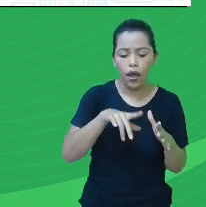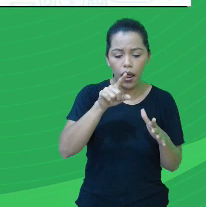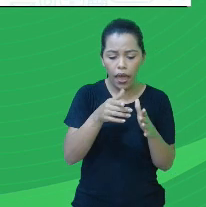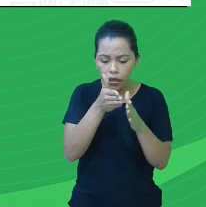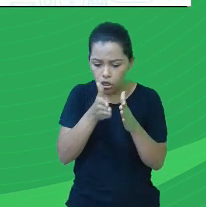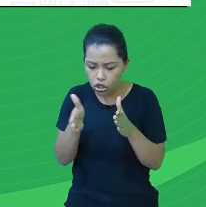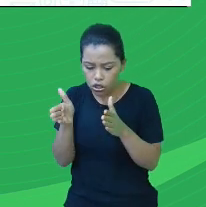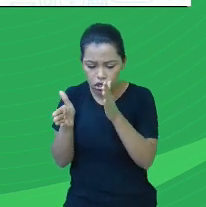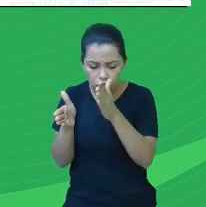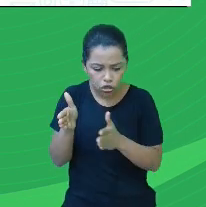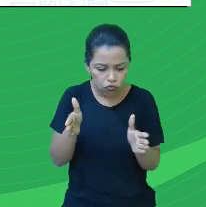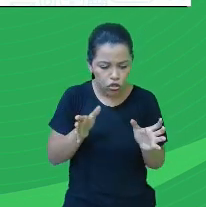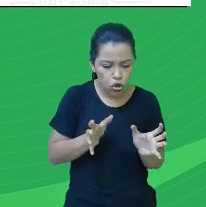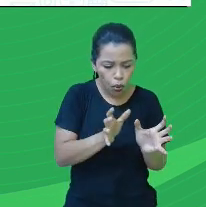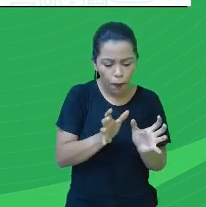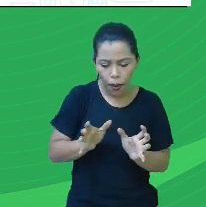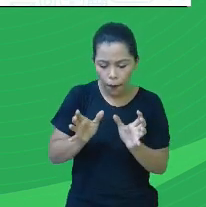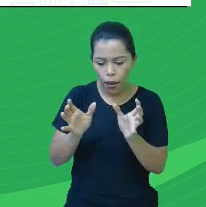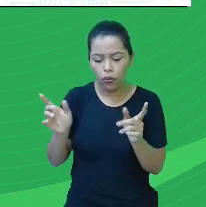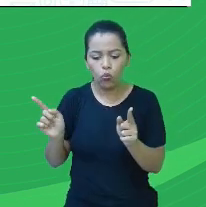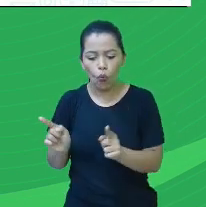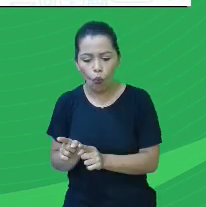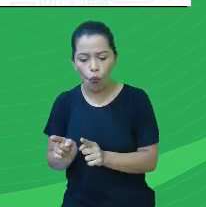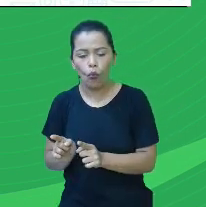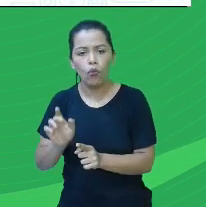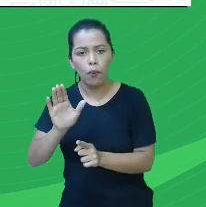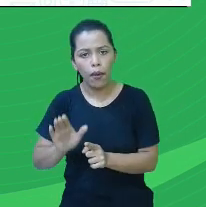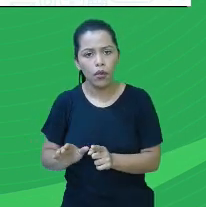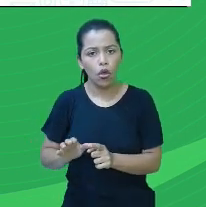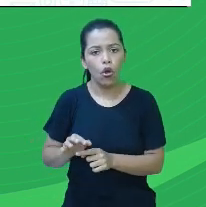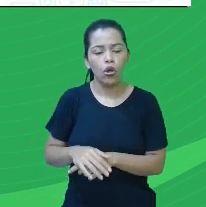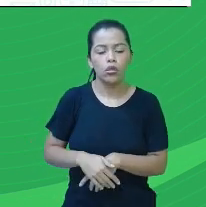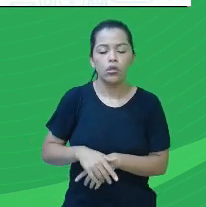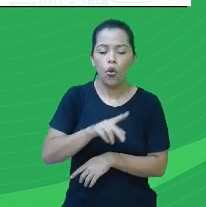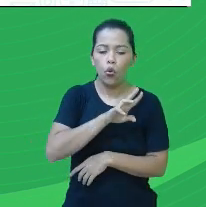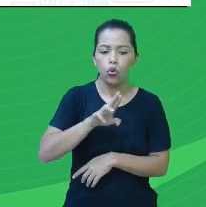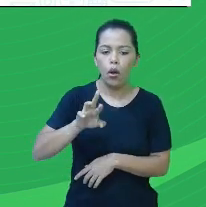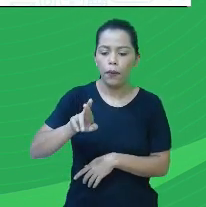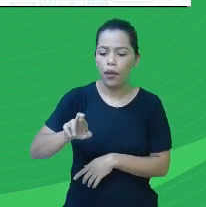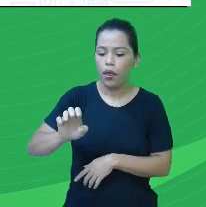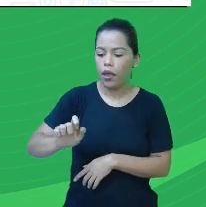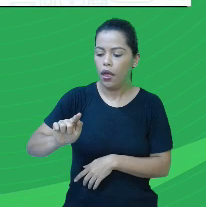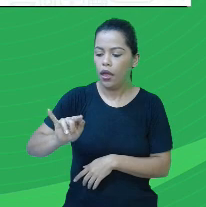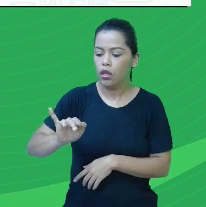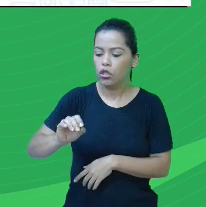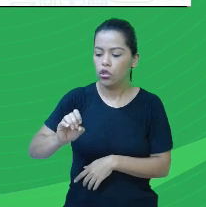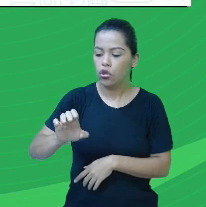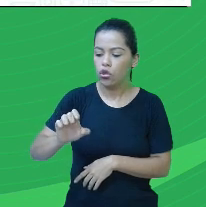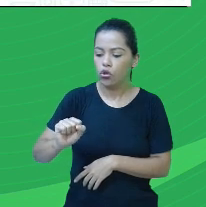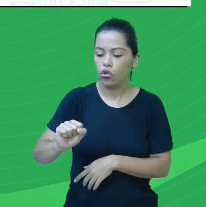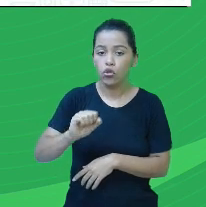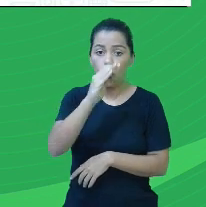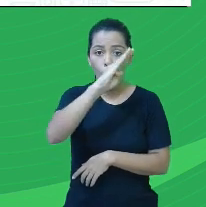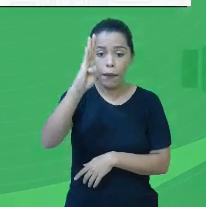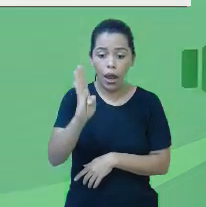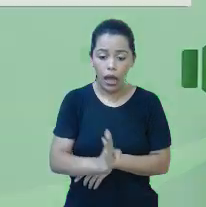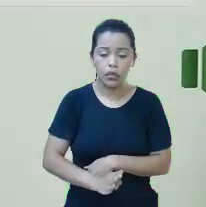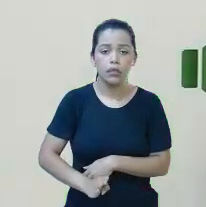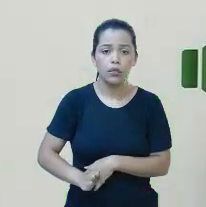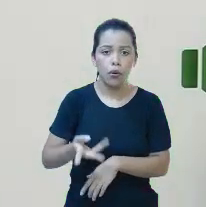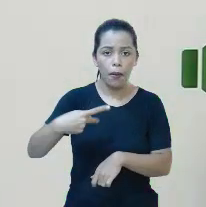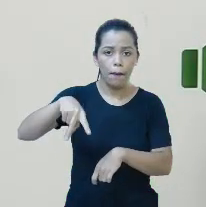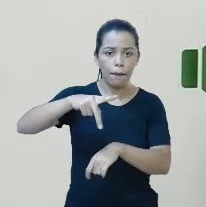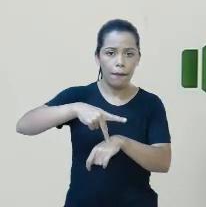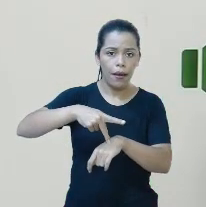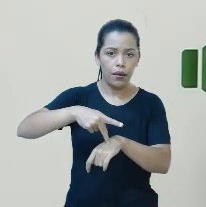dividido em partes menores, chamadas regiões. Então, o Brasil inteiro é a grande região e ele vai sendo ali dividido